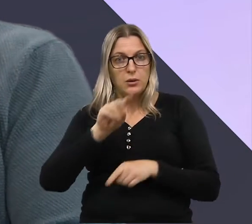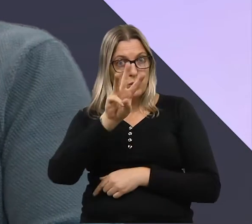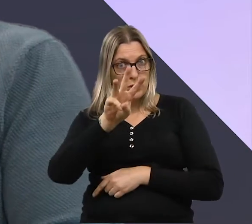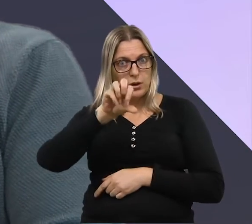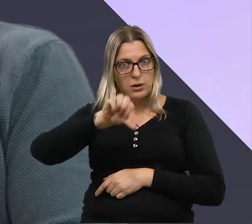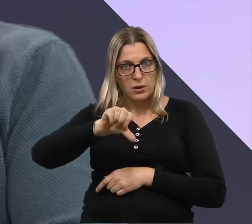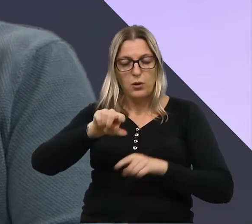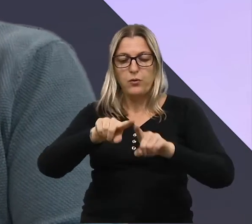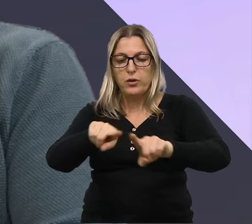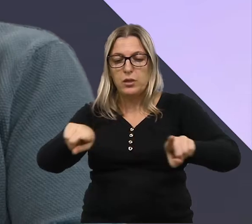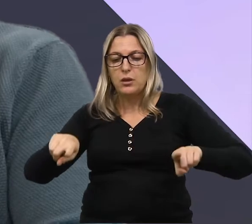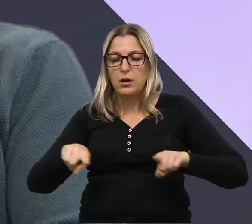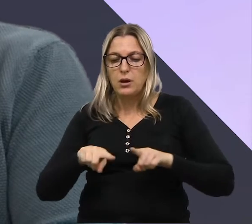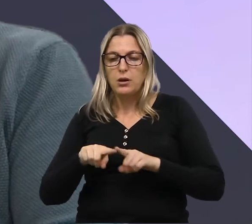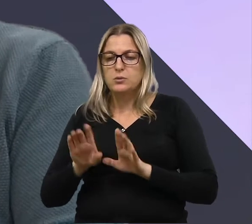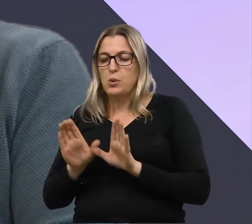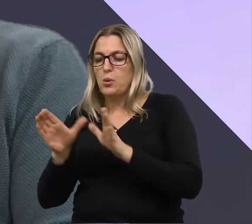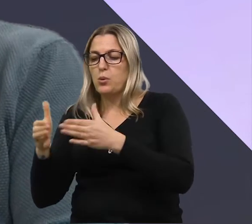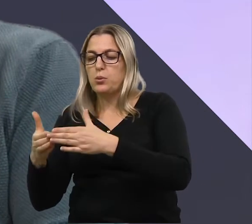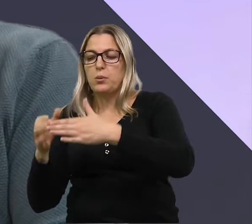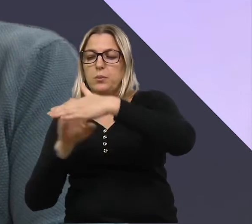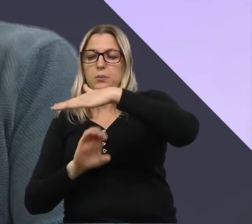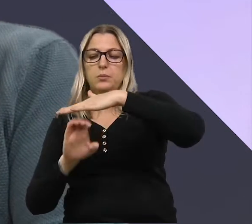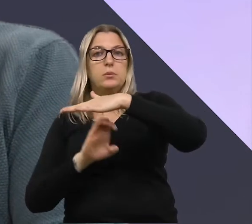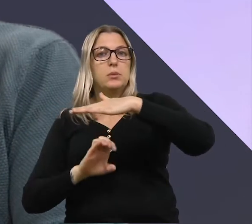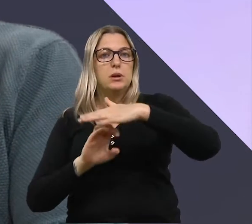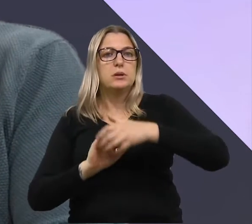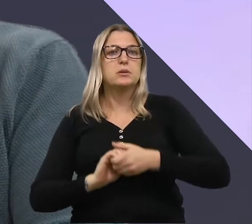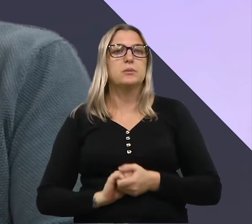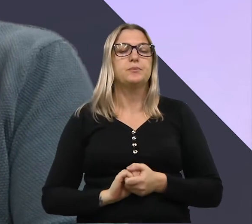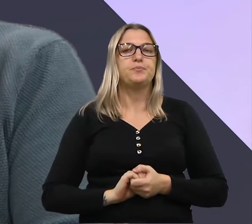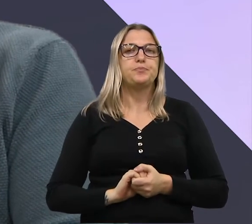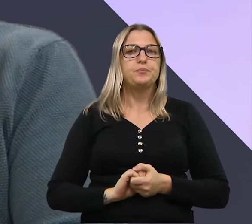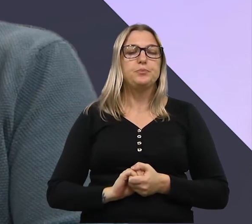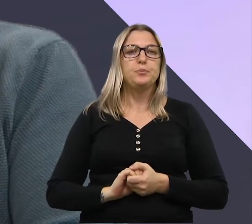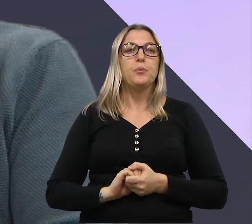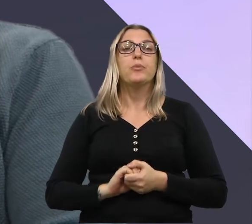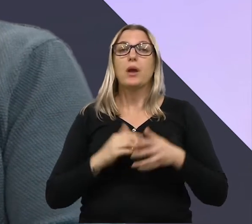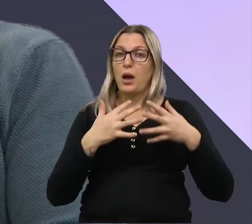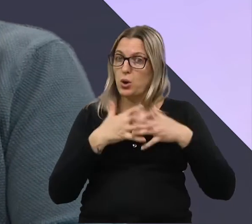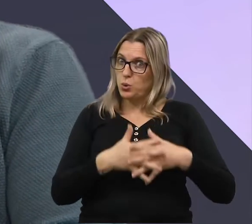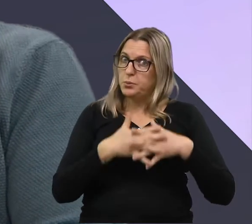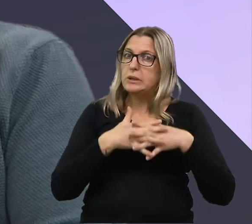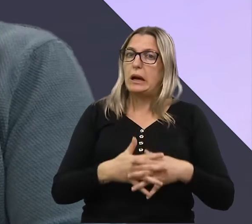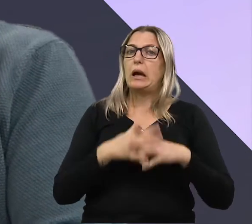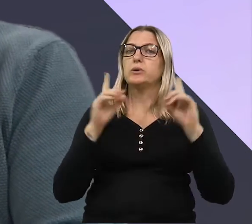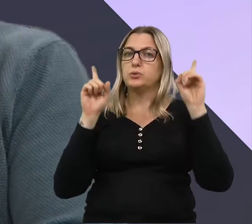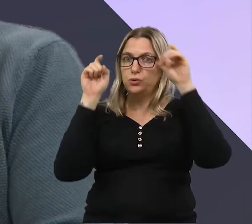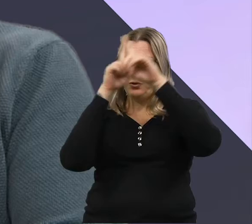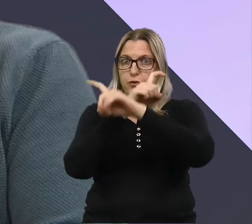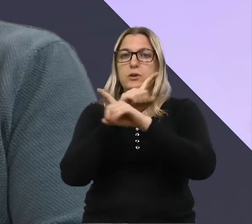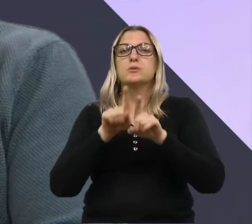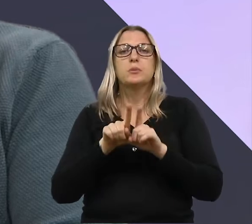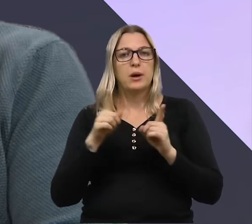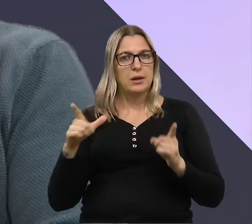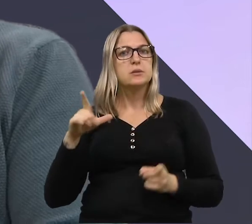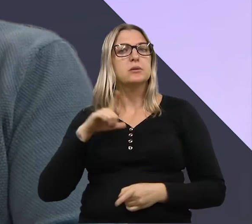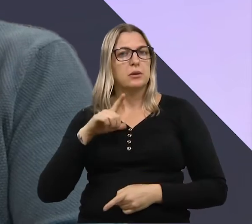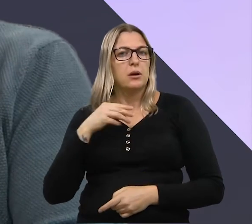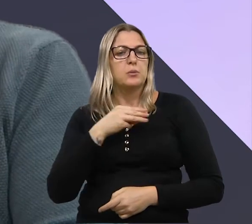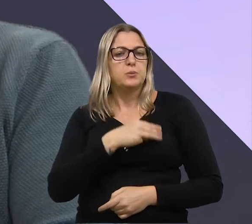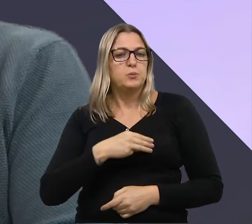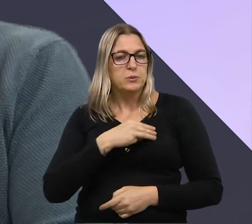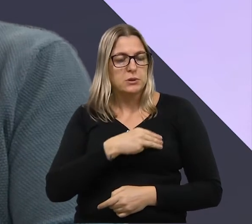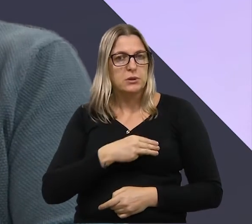terrenos para a classe Empresarial bom é uma é algo é algo complicado e difícil mas essa missão nós